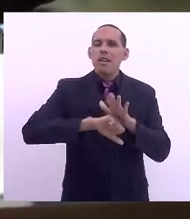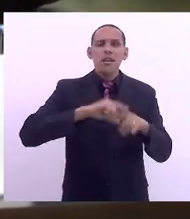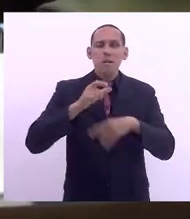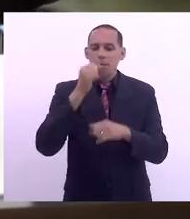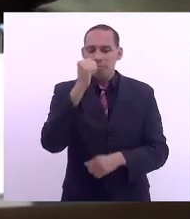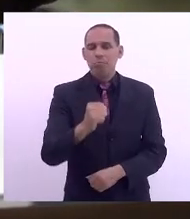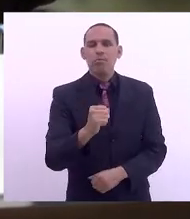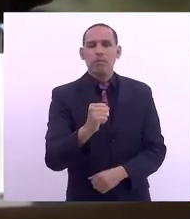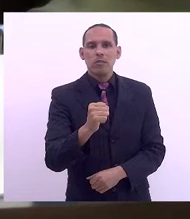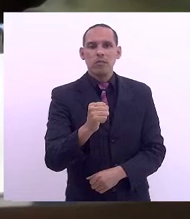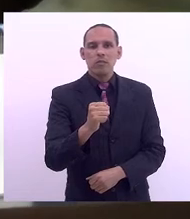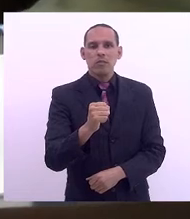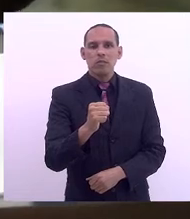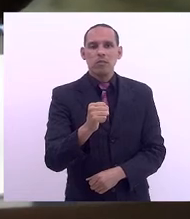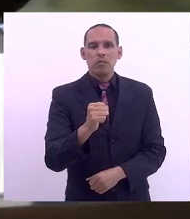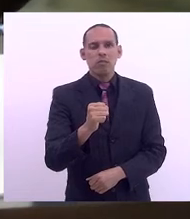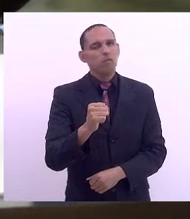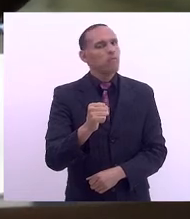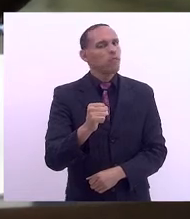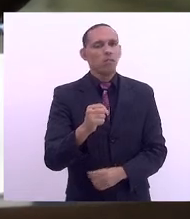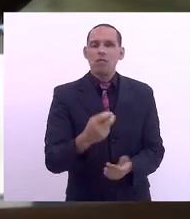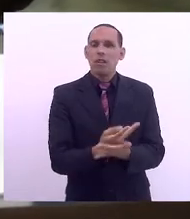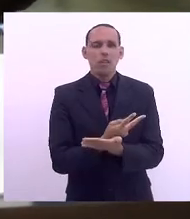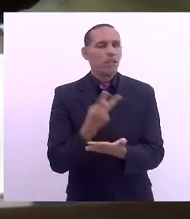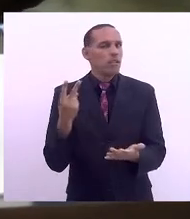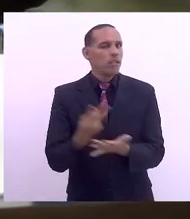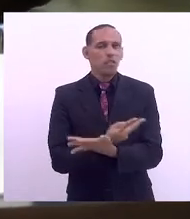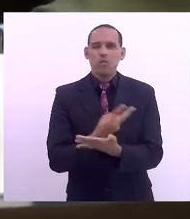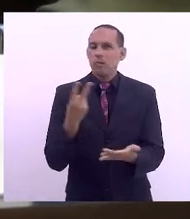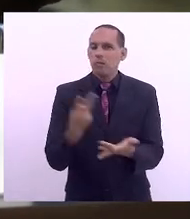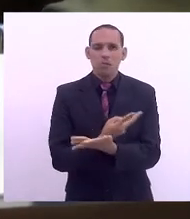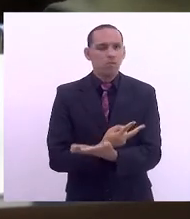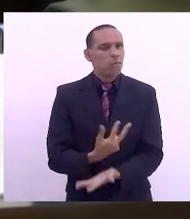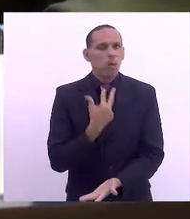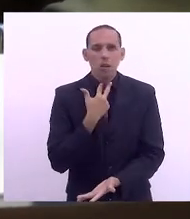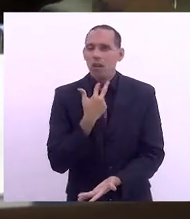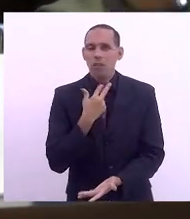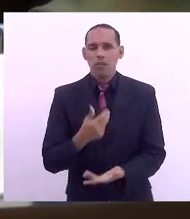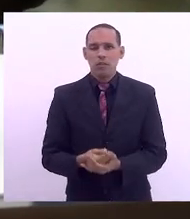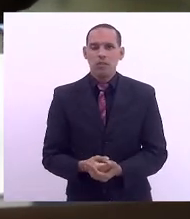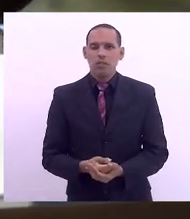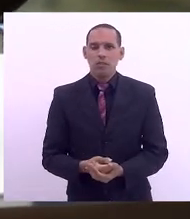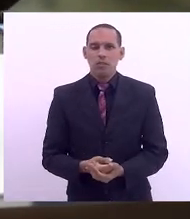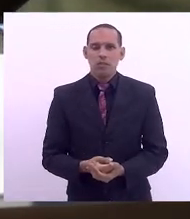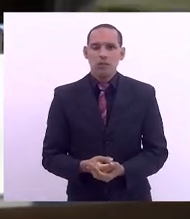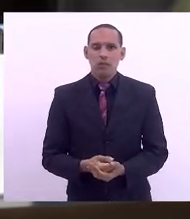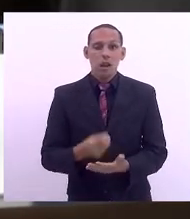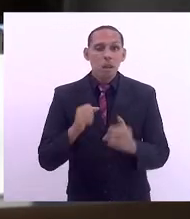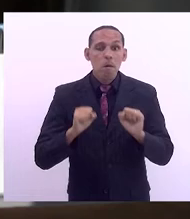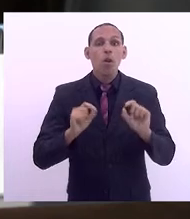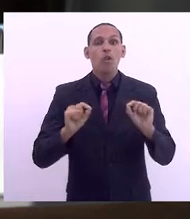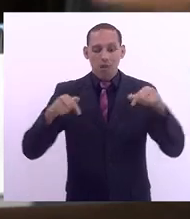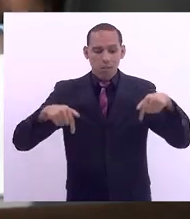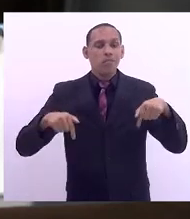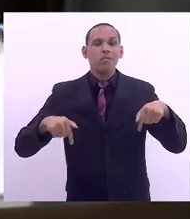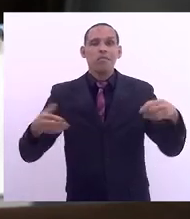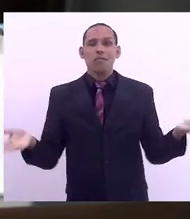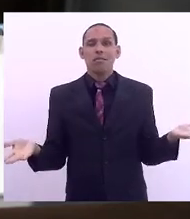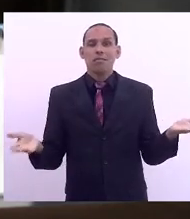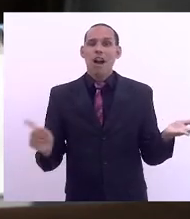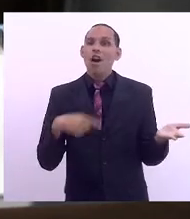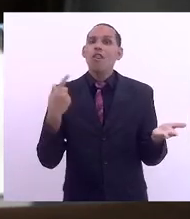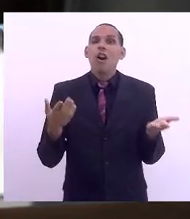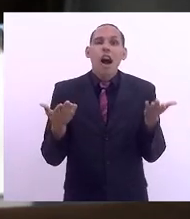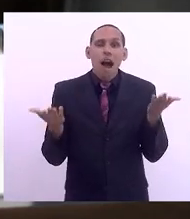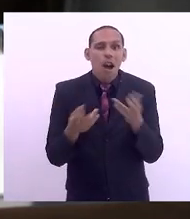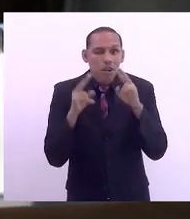matou. Não, isso não é correto. Isso não pode. O que pode é o que a gente está aqui. O que pode é o que a gente